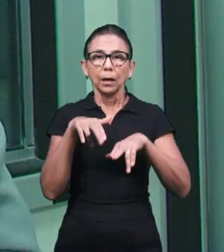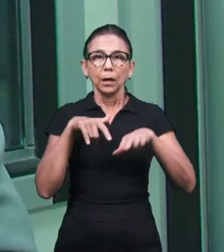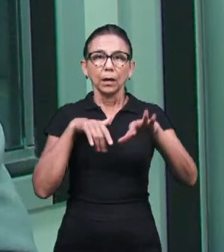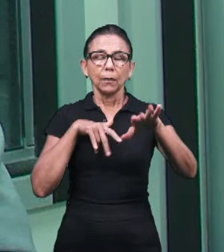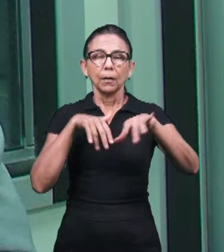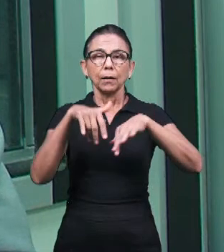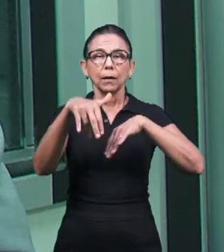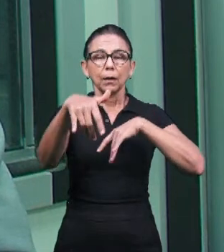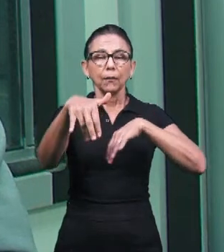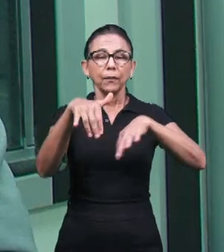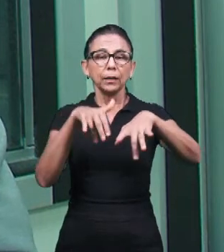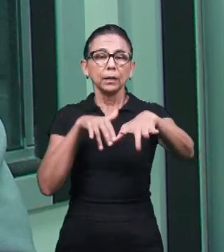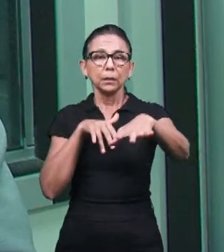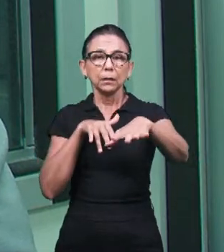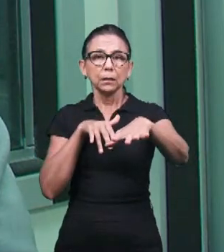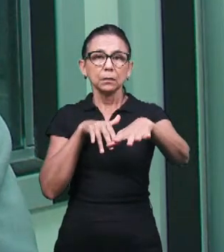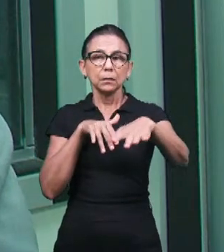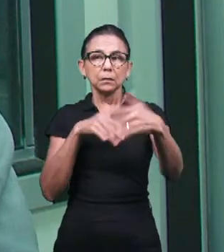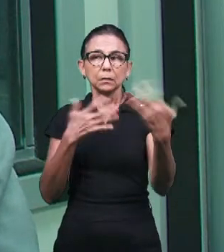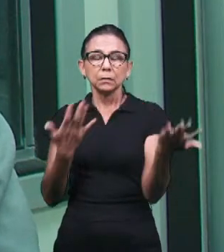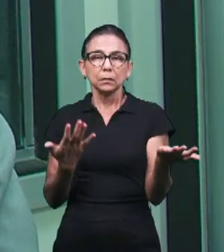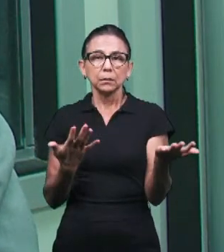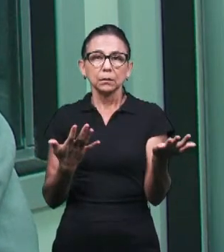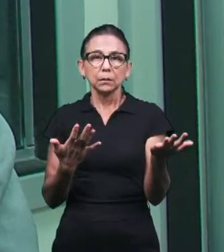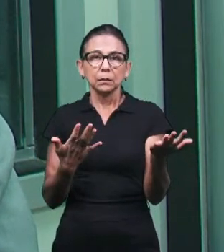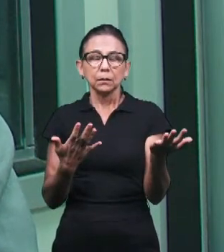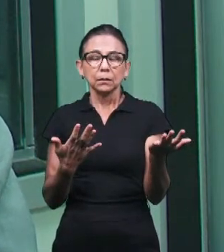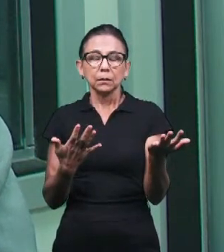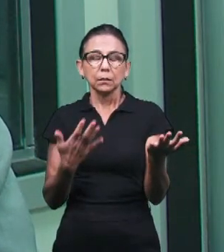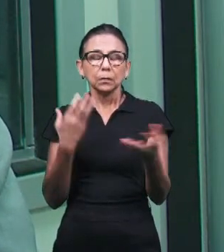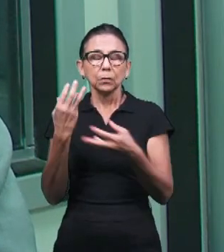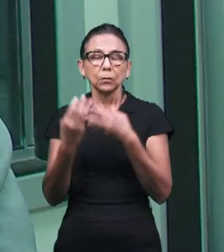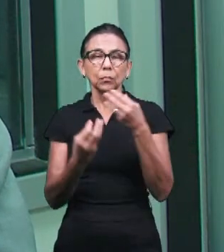pelo contrafluxo, como você dispersaria